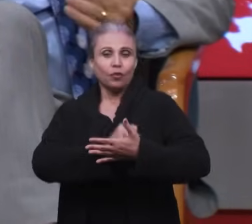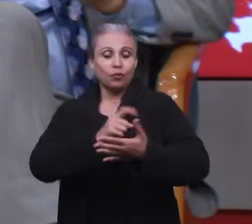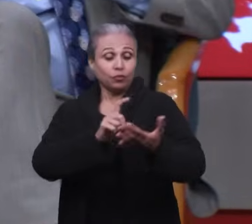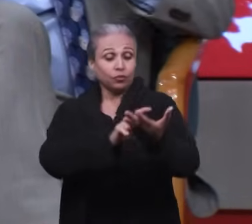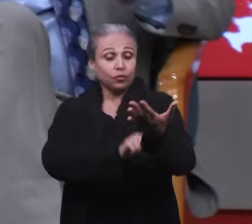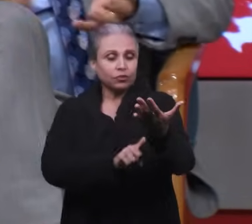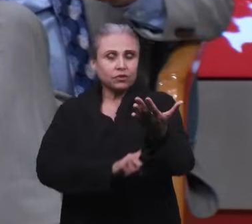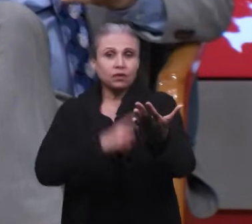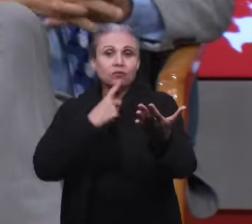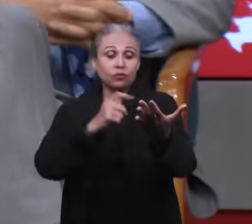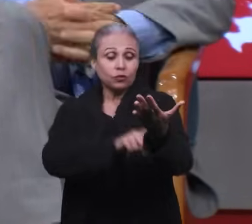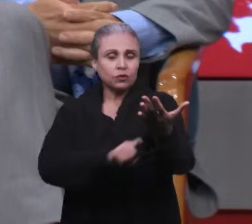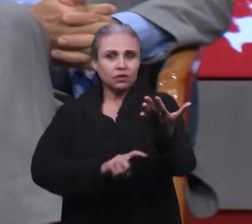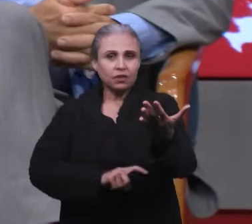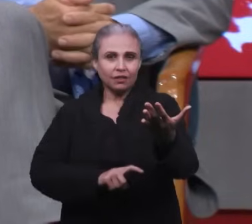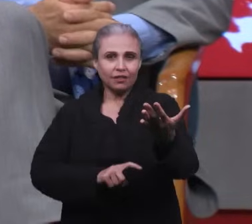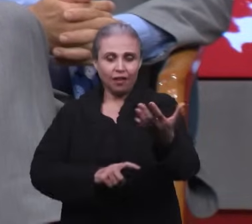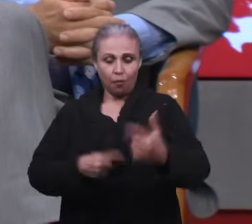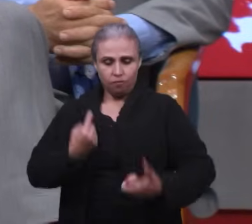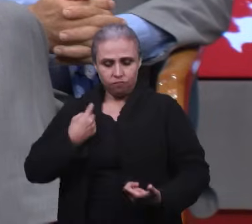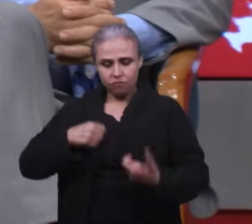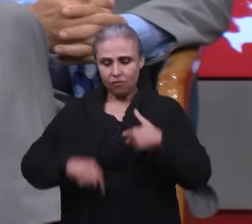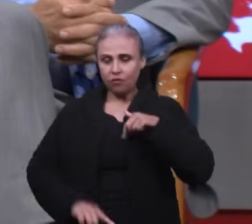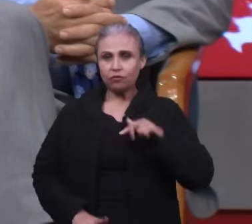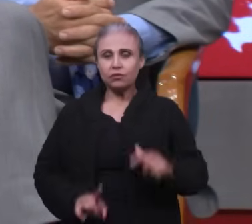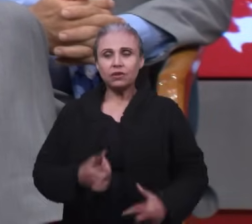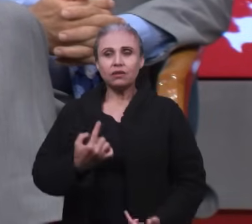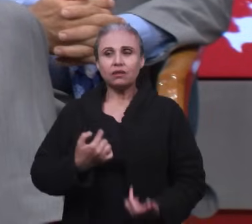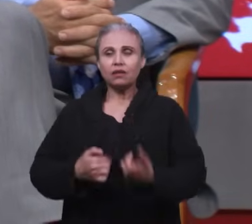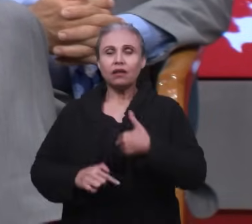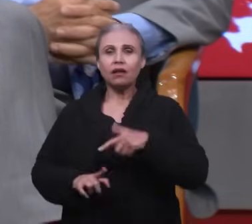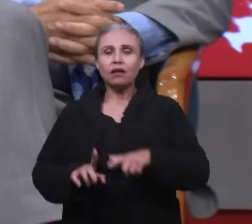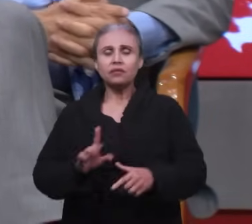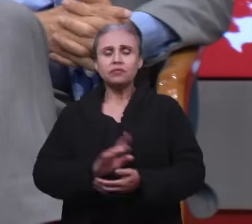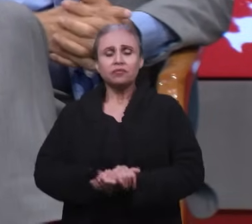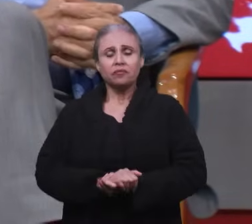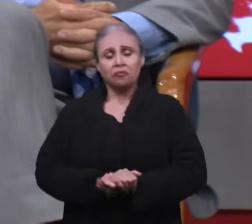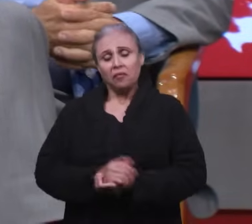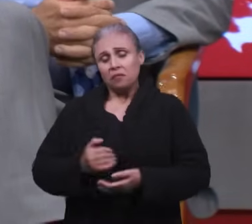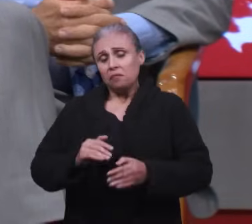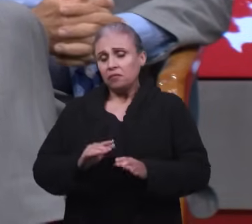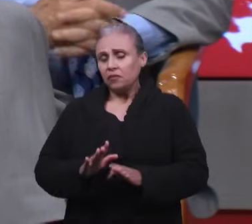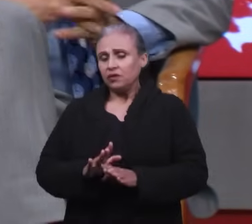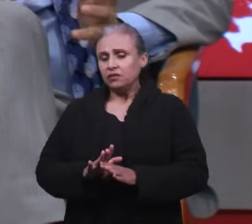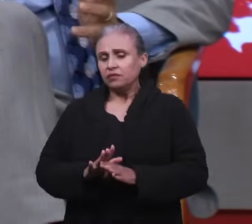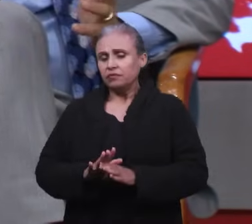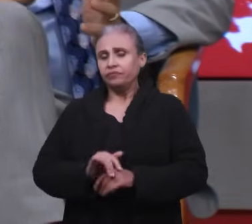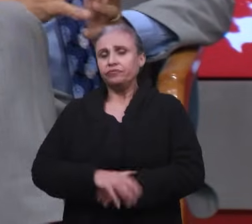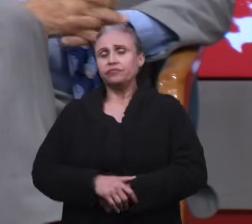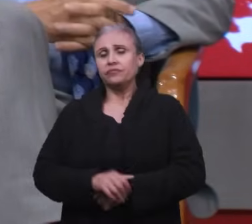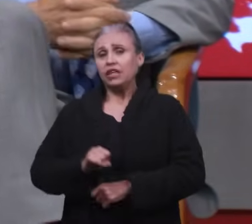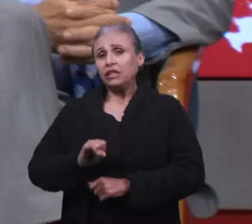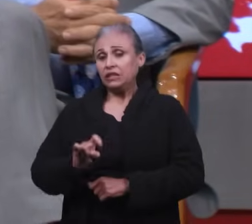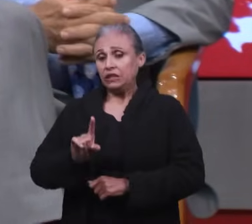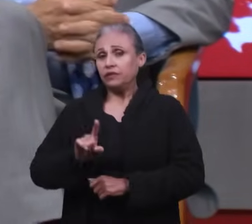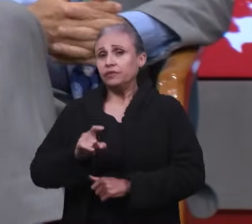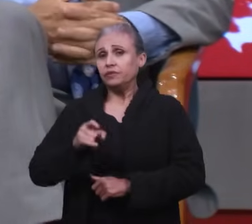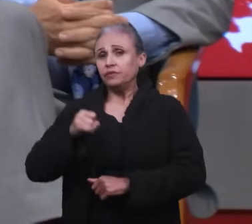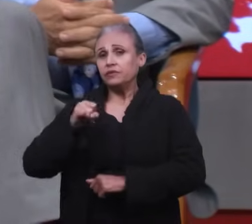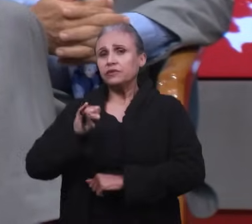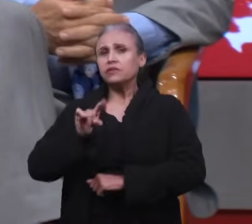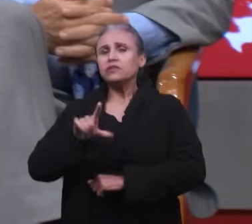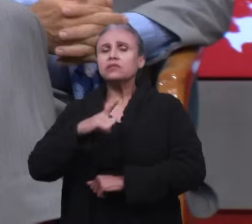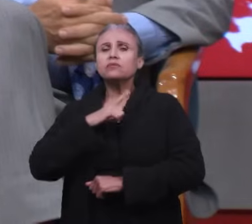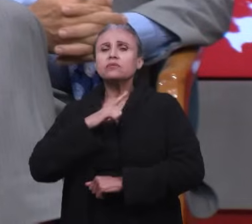que faz todo esse trabalho. Mas se você, por acaso,